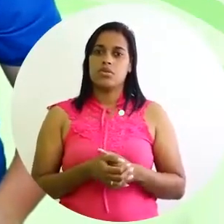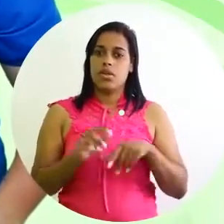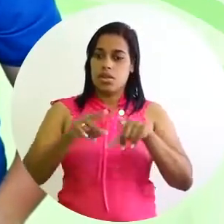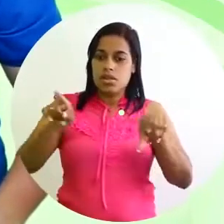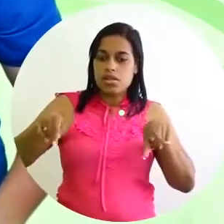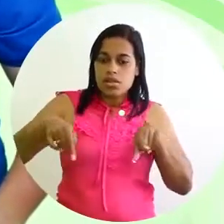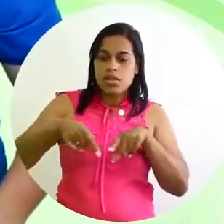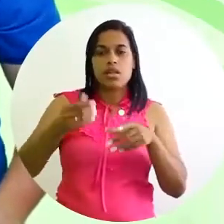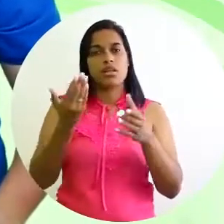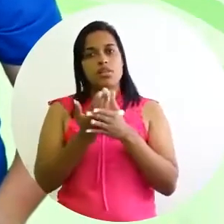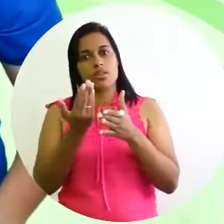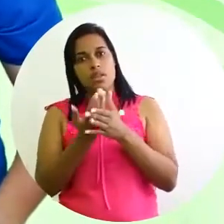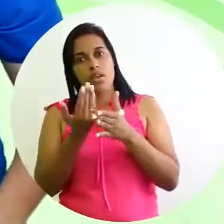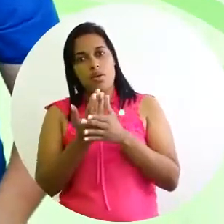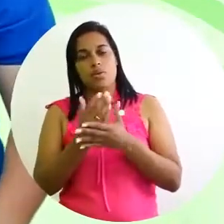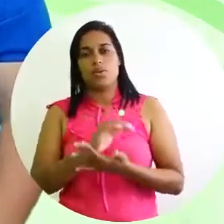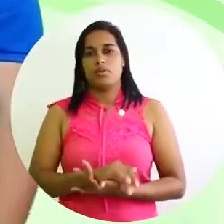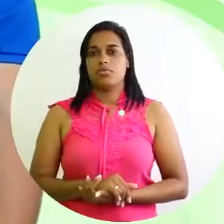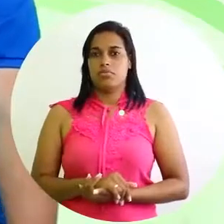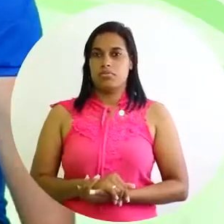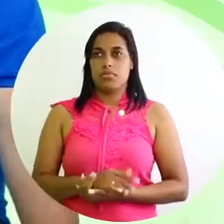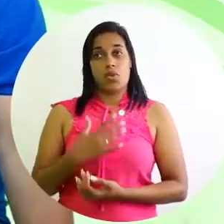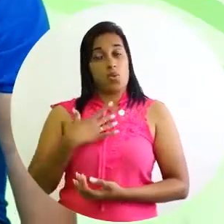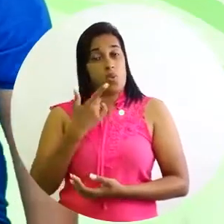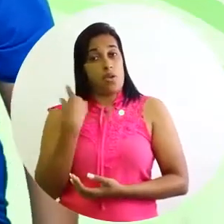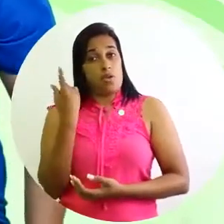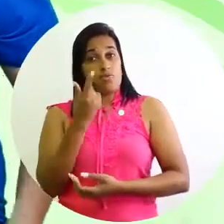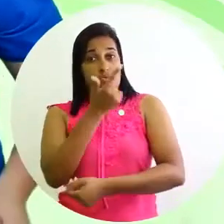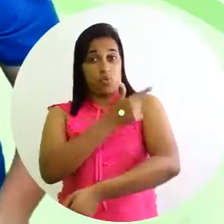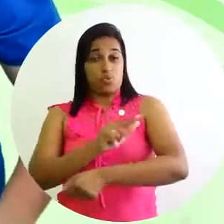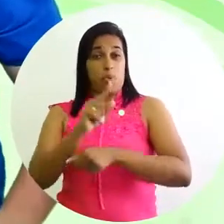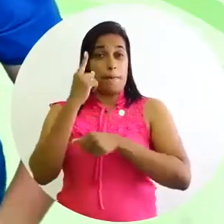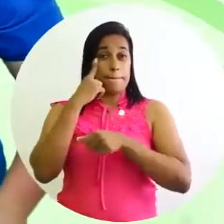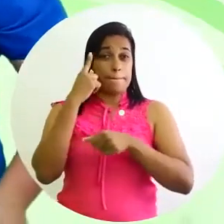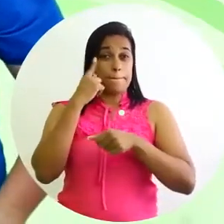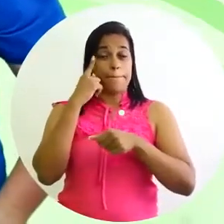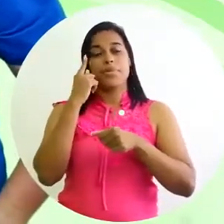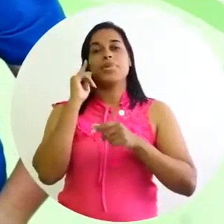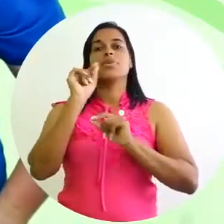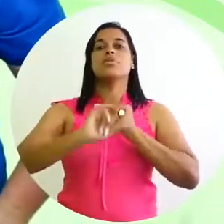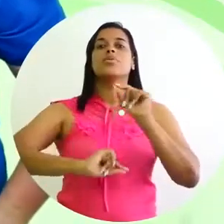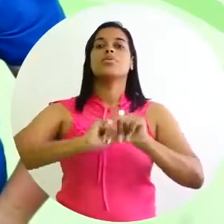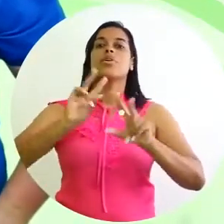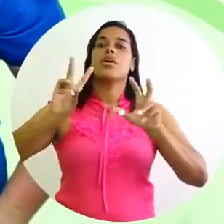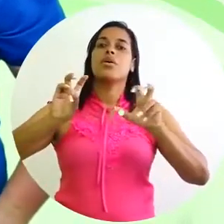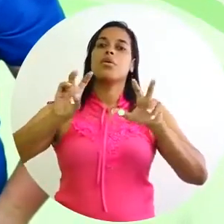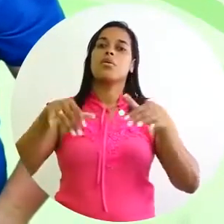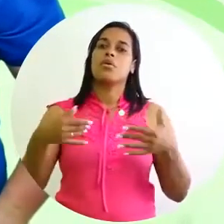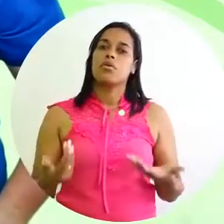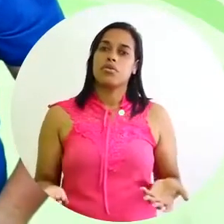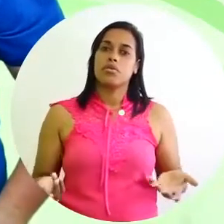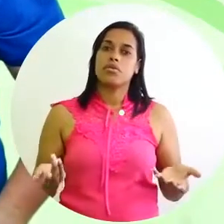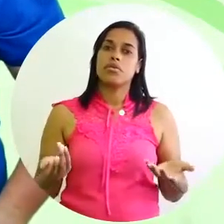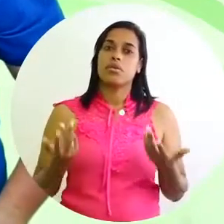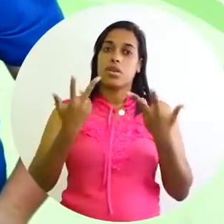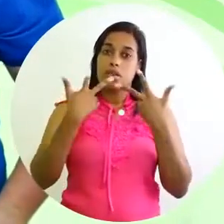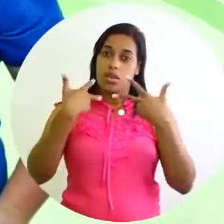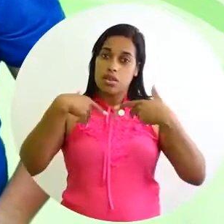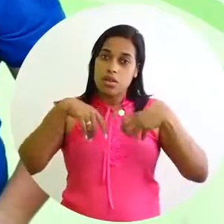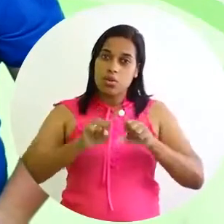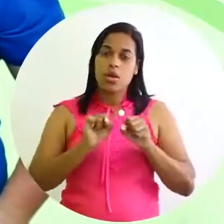de sala de aula? O que a gente costuma pensar é aquela questão por exemplo,